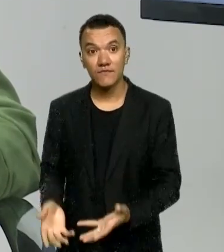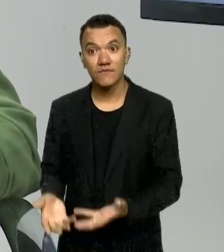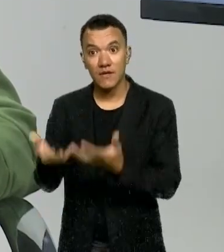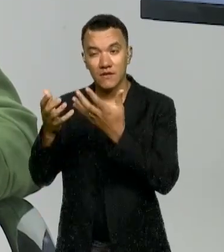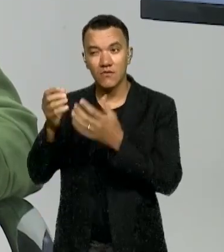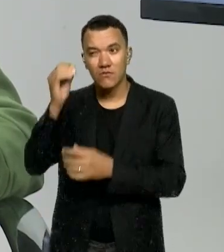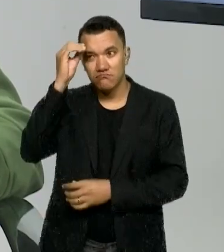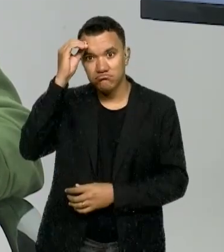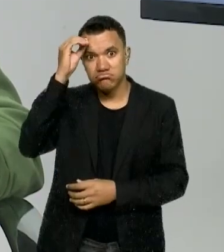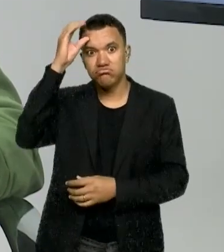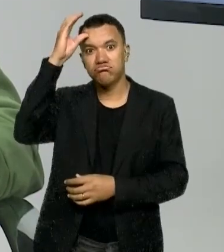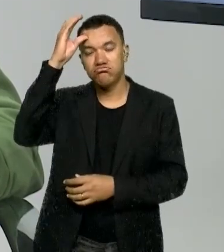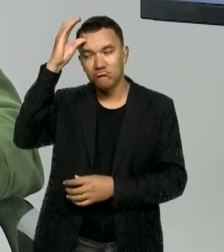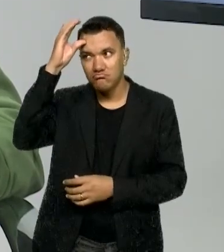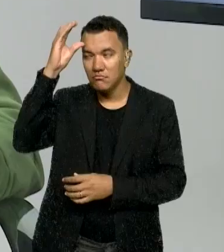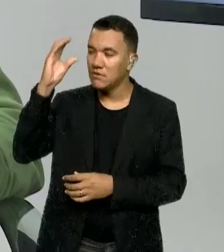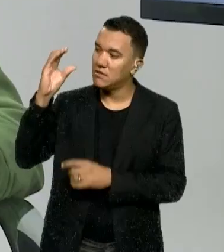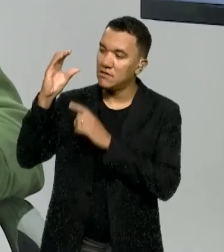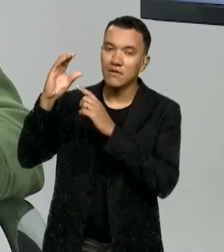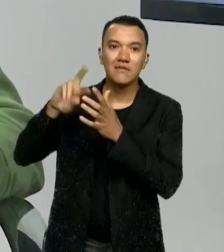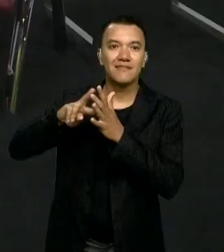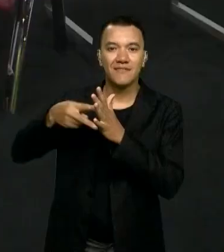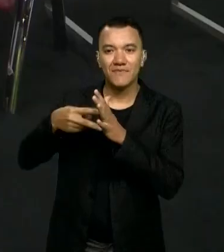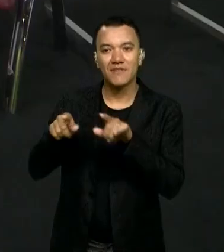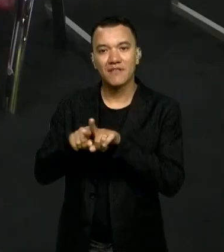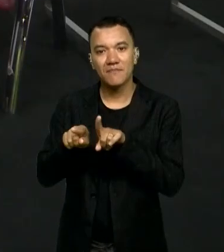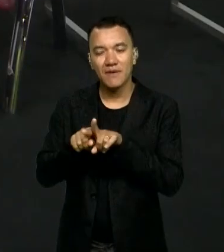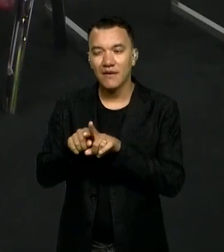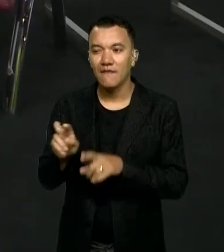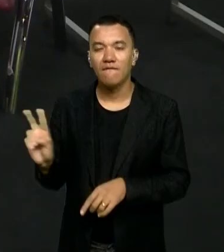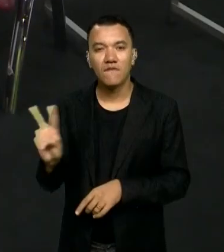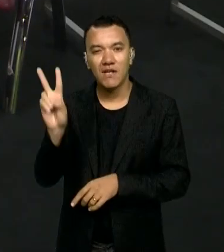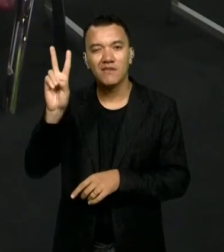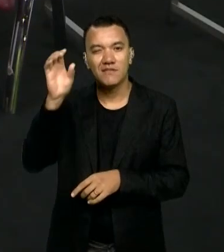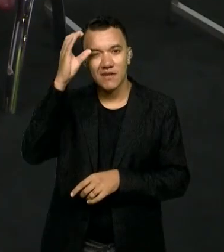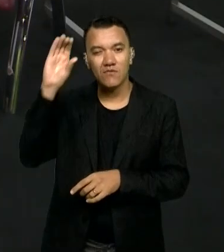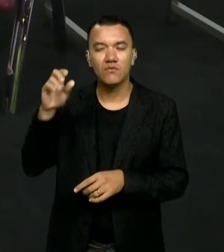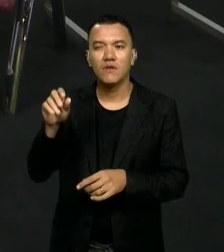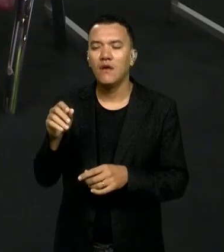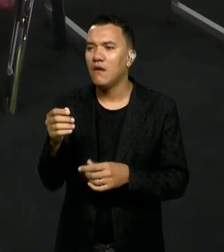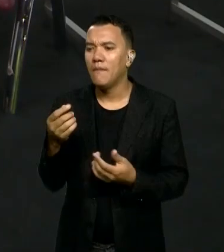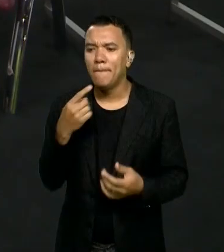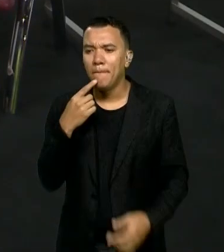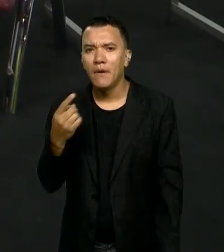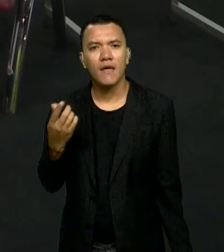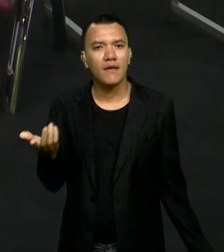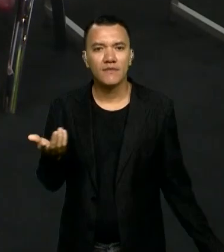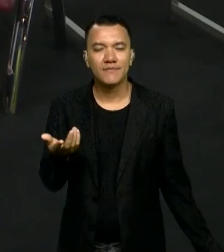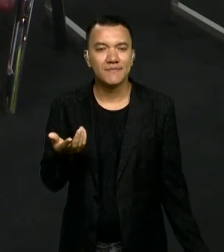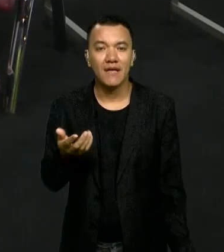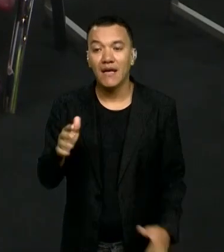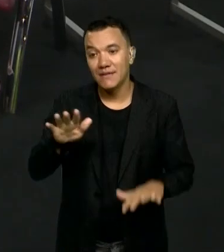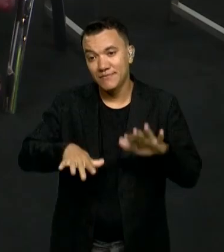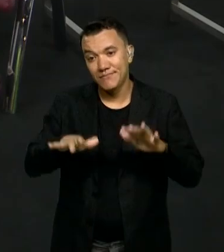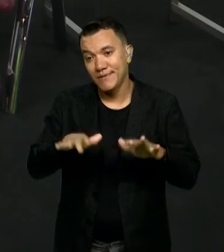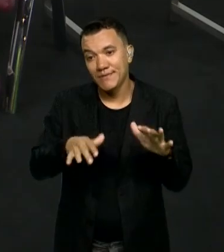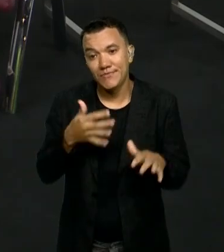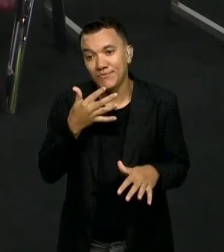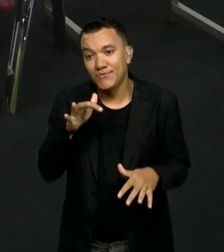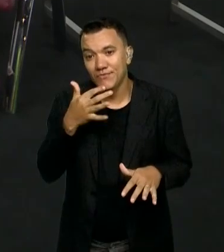Conhecimento significa também, é uma oportunidade para a gente valorizar mais aquilo que a gente tem tão pertinho da gente, e às vezes a gente